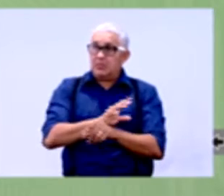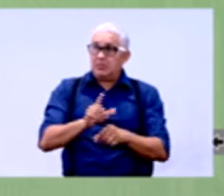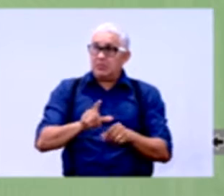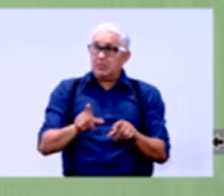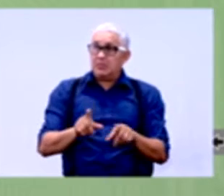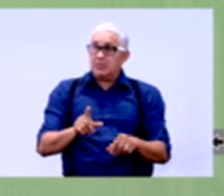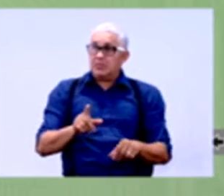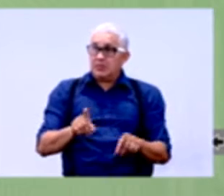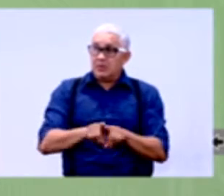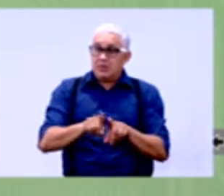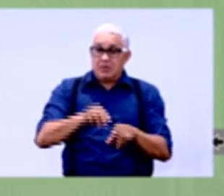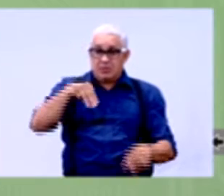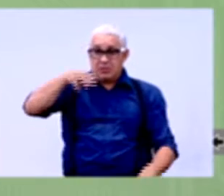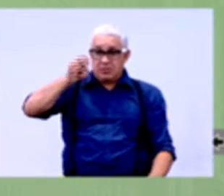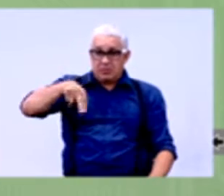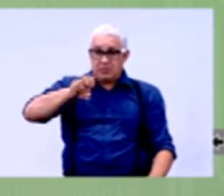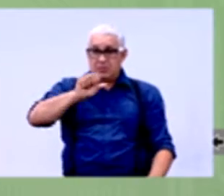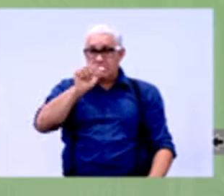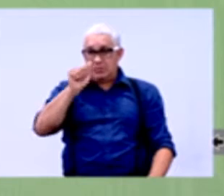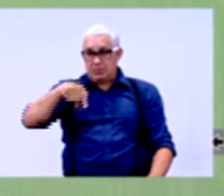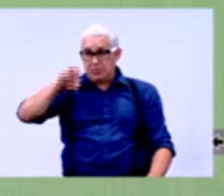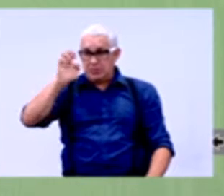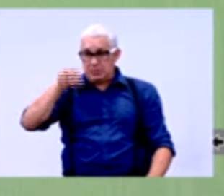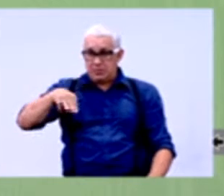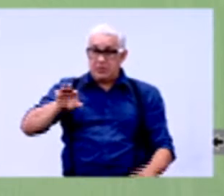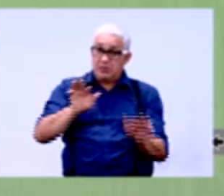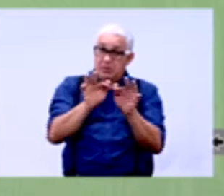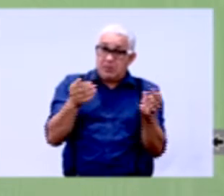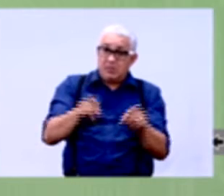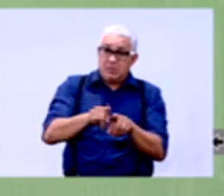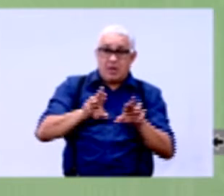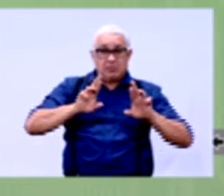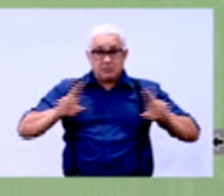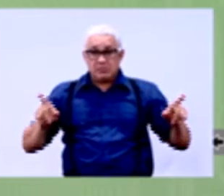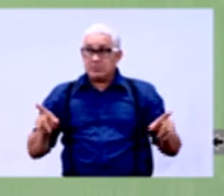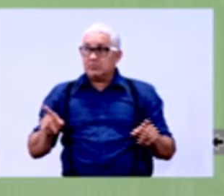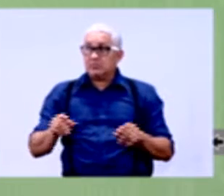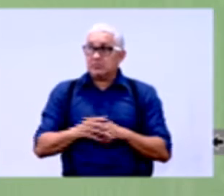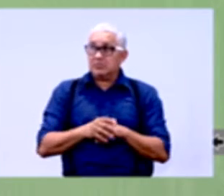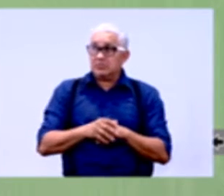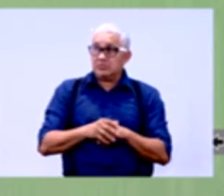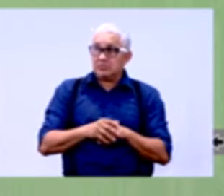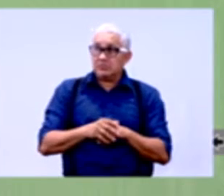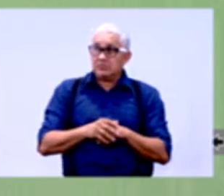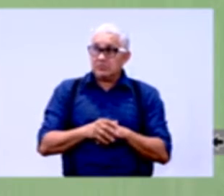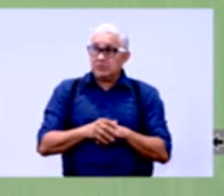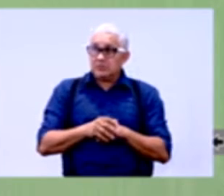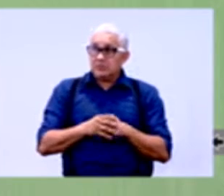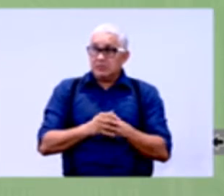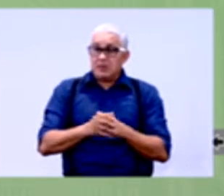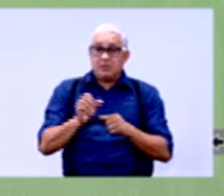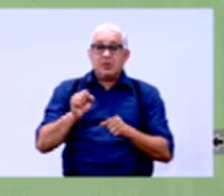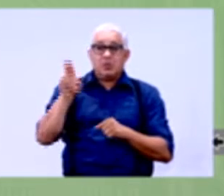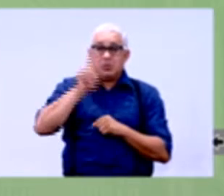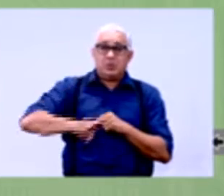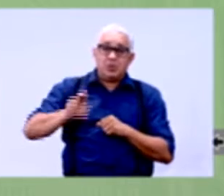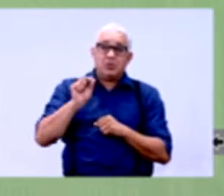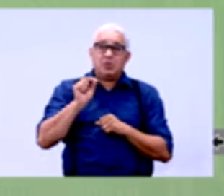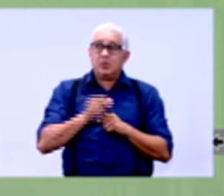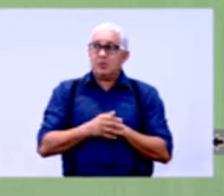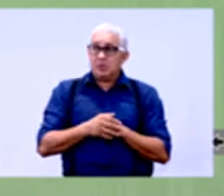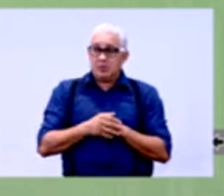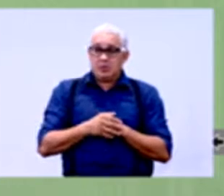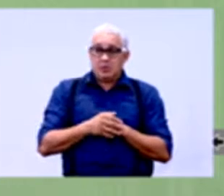Mensagem simples ou indiferenciada não se decide se é síncrona de retorno ou assíncrona. São usadas normalmente